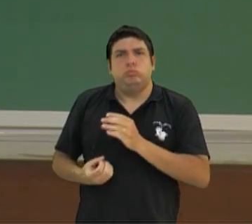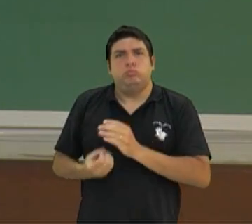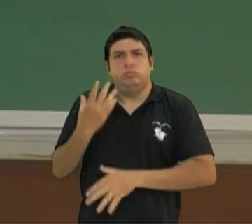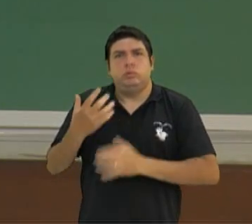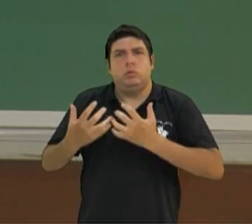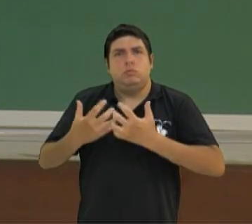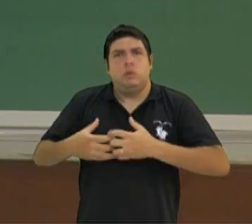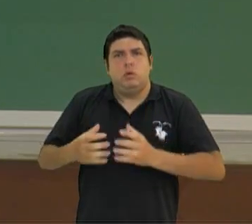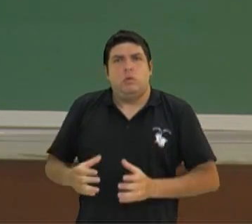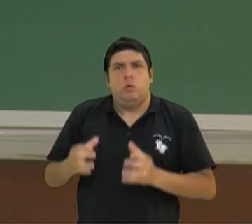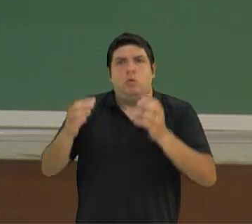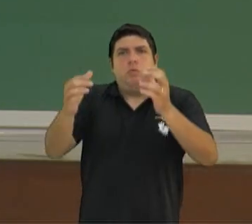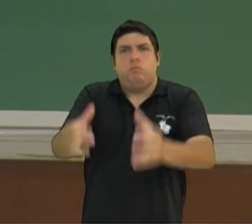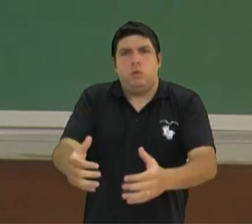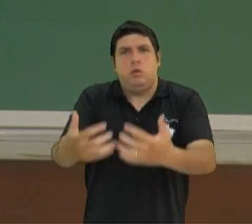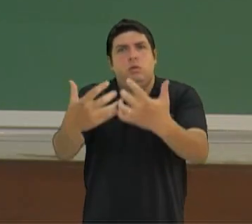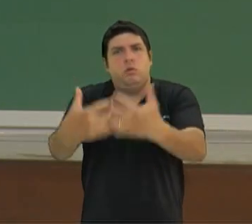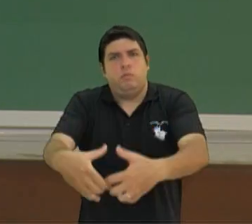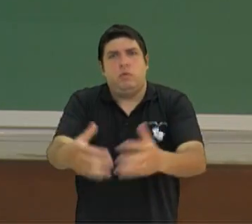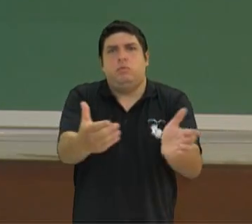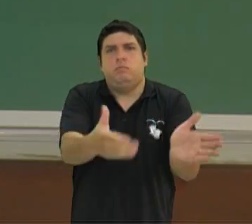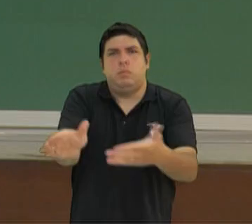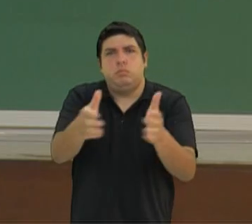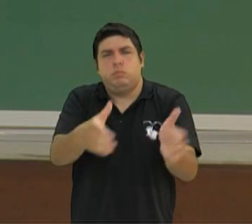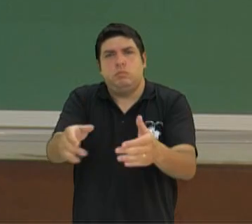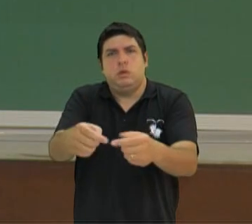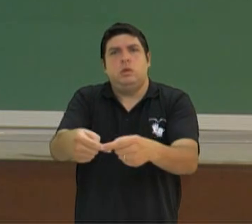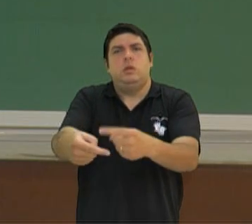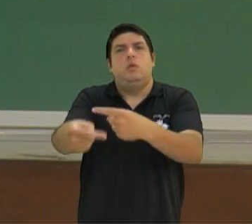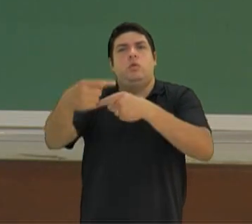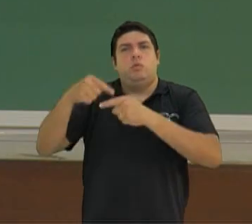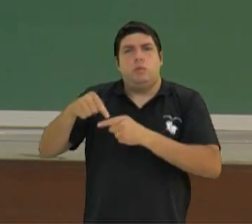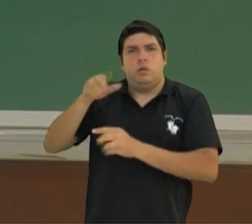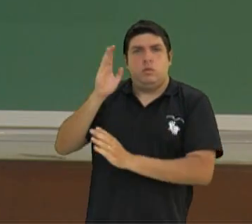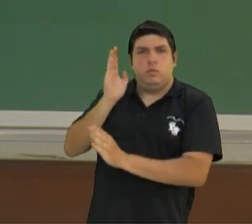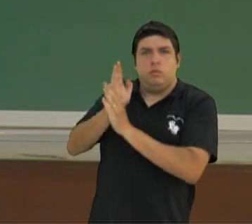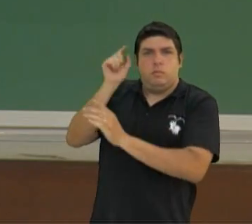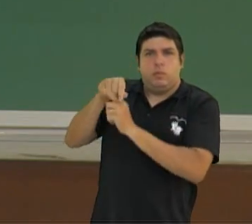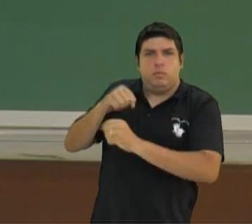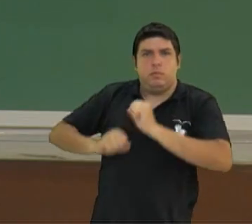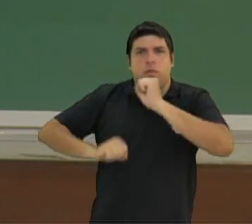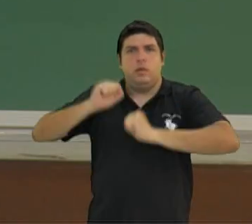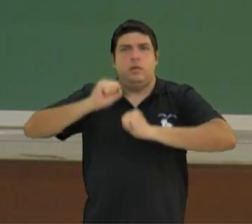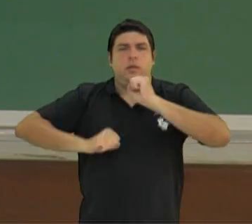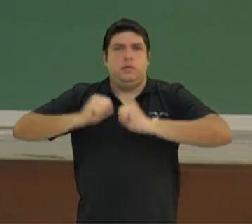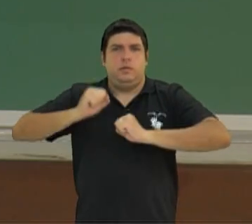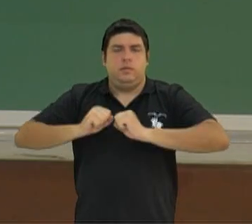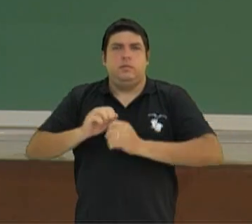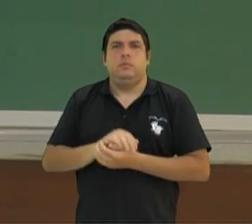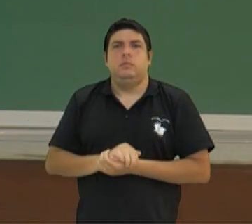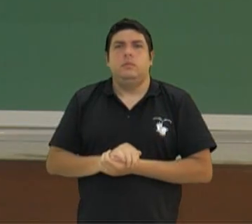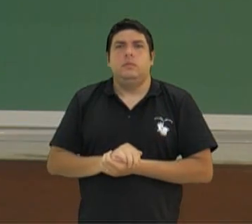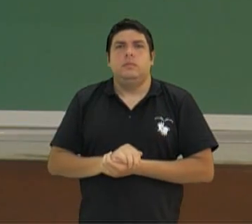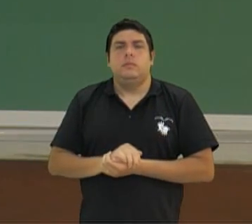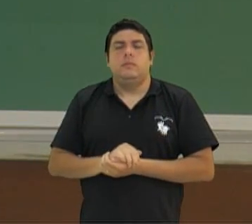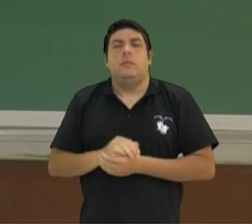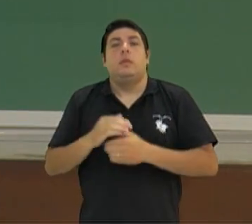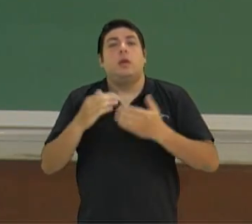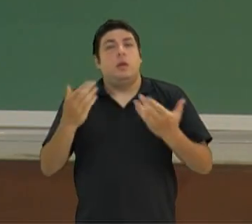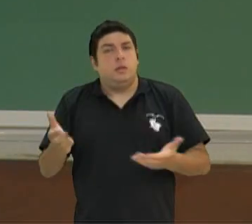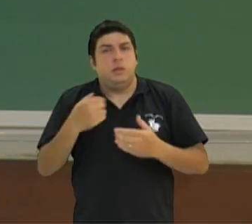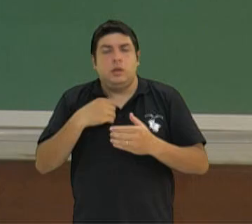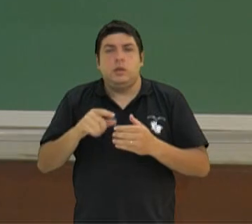nós usamos em casa. Tudo ou quase tudo vem da indústria. E para fabricar tudo isso precisa das máquinas. Então, dentro